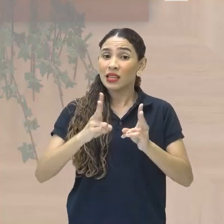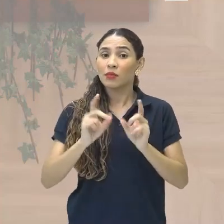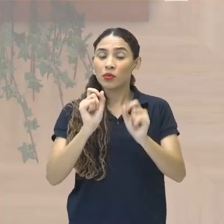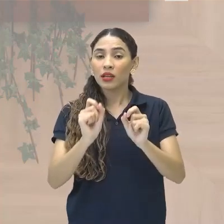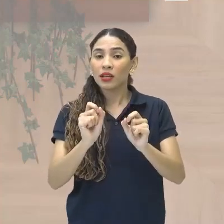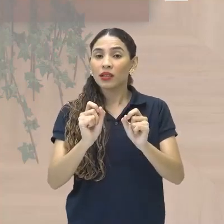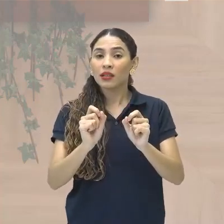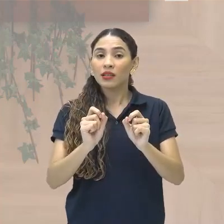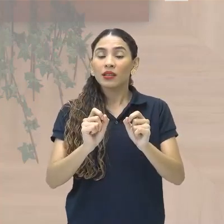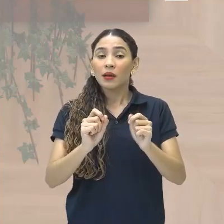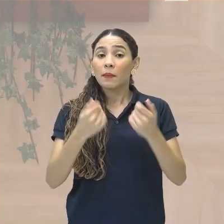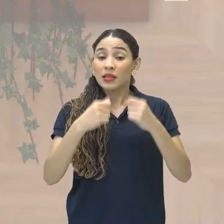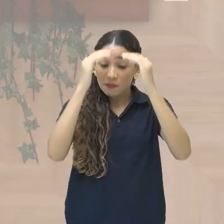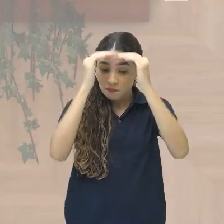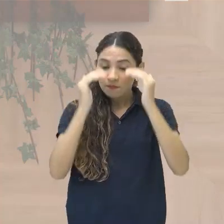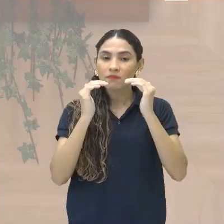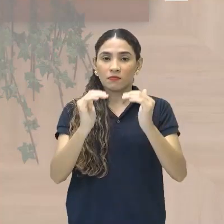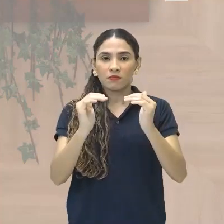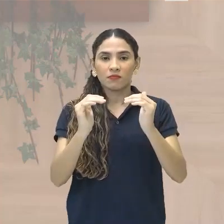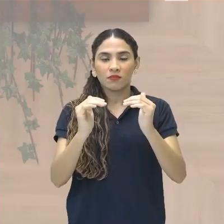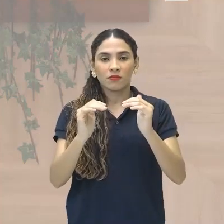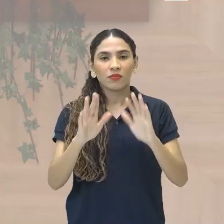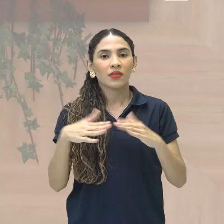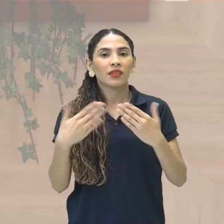cumprir o quê? O dever. Então,